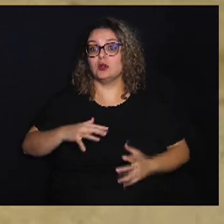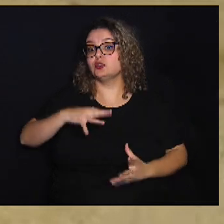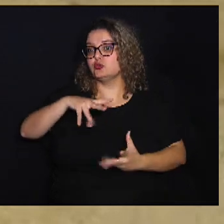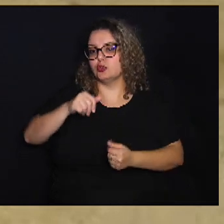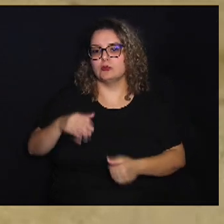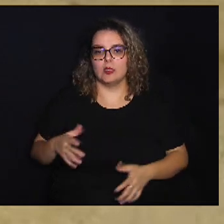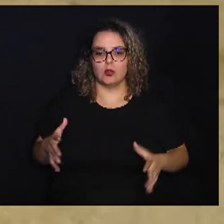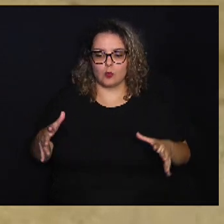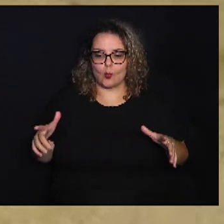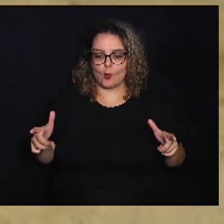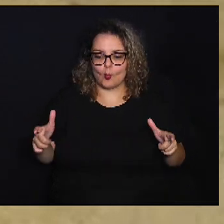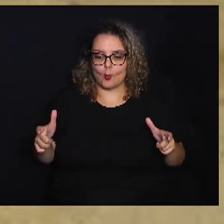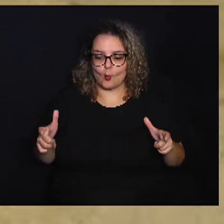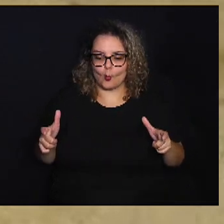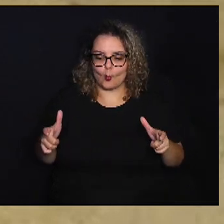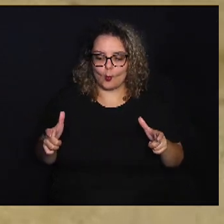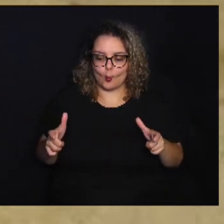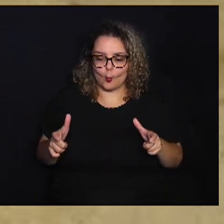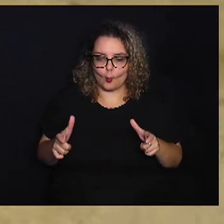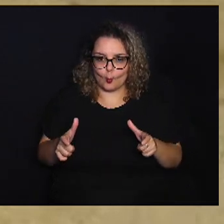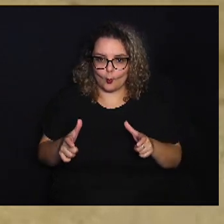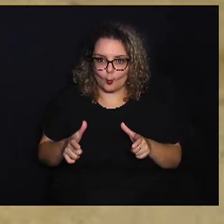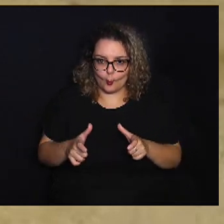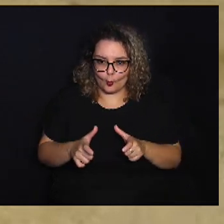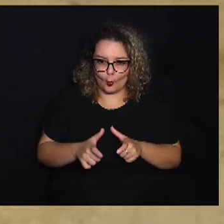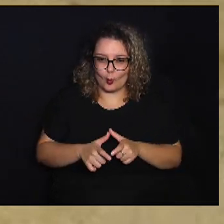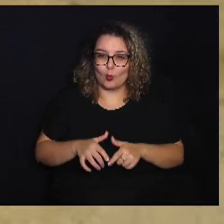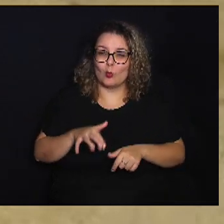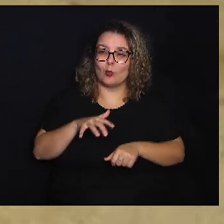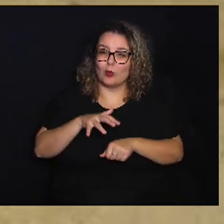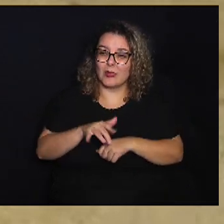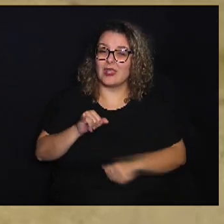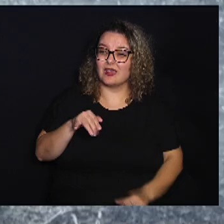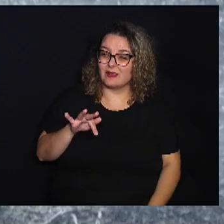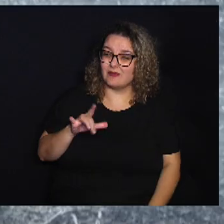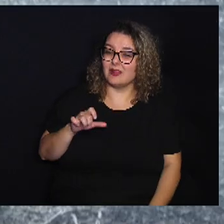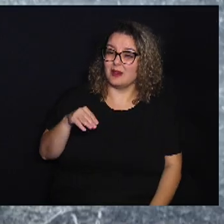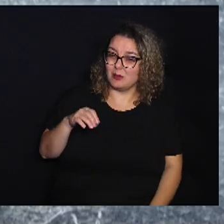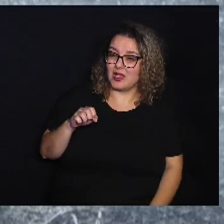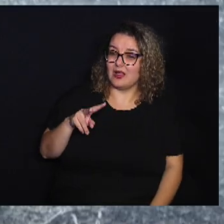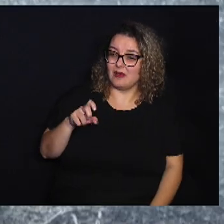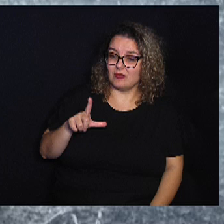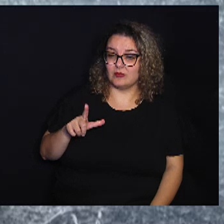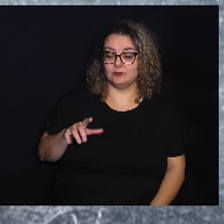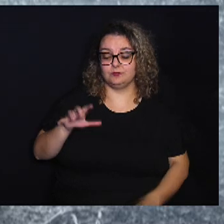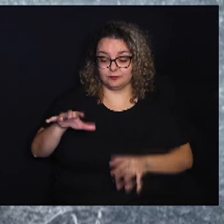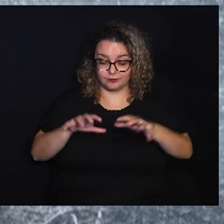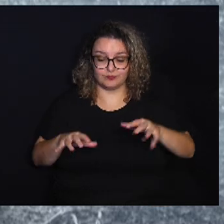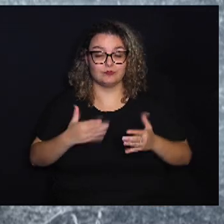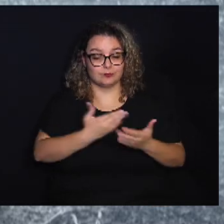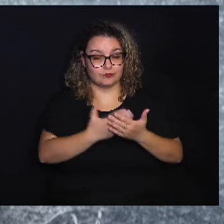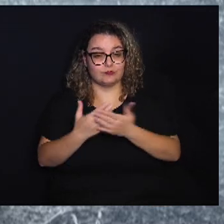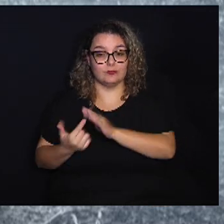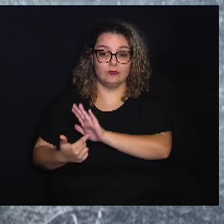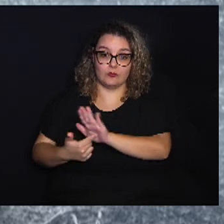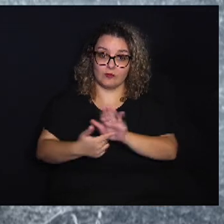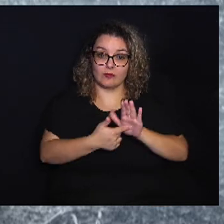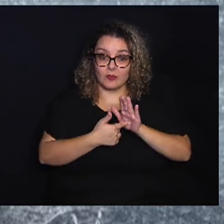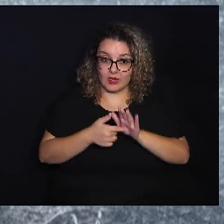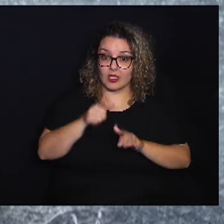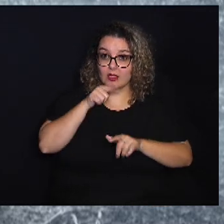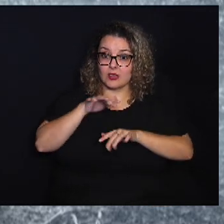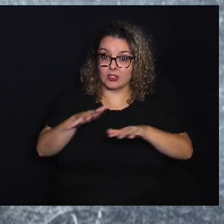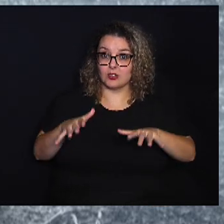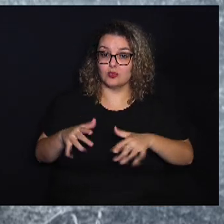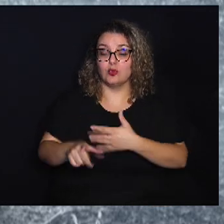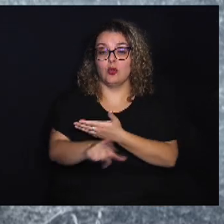seco e, consequentemente, inflamável. Um estudo inédito do Mapa Biomas mostra como a área coberta de água no